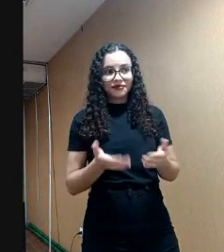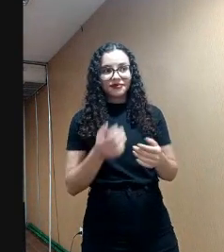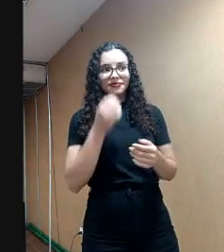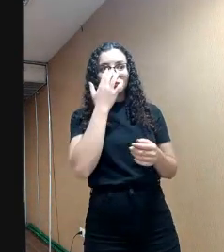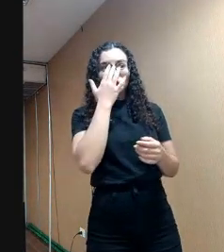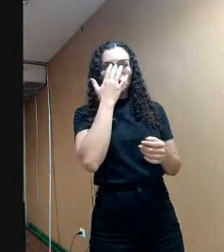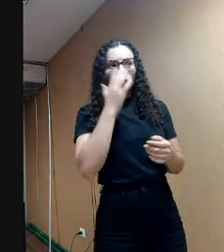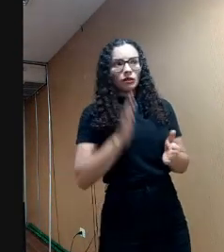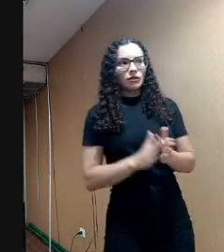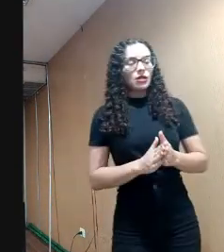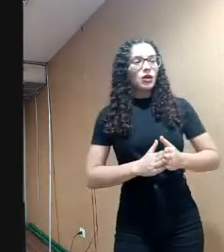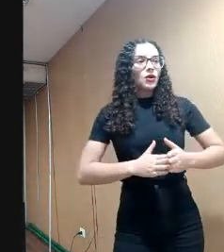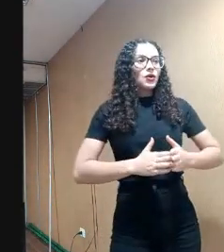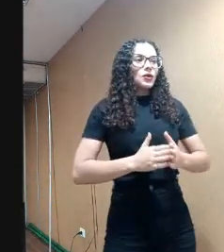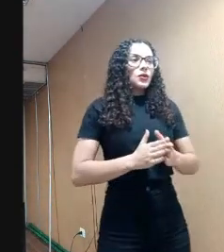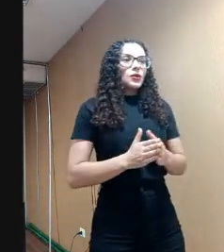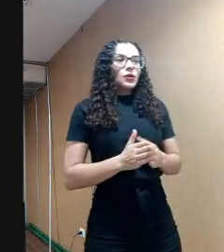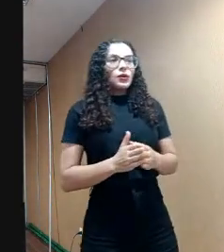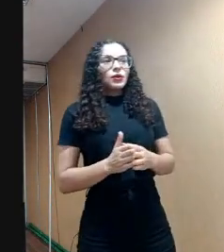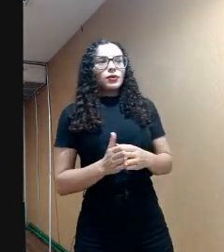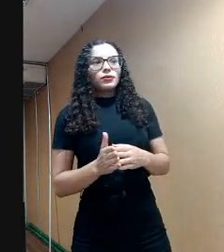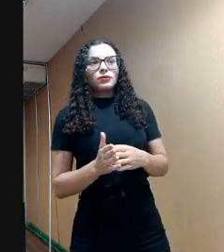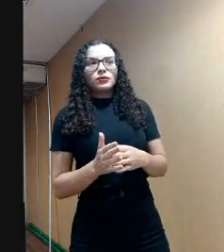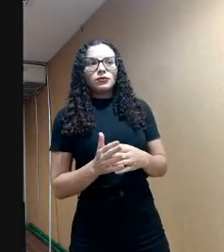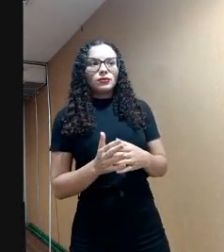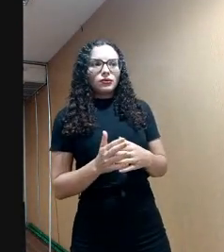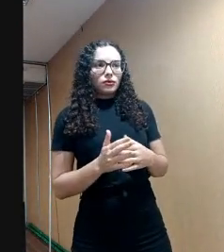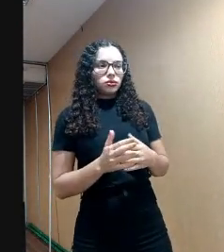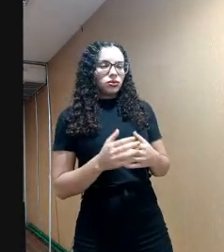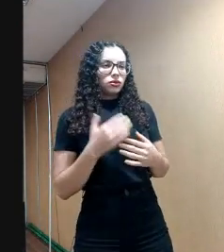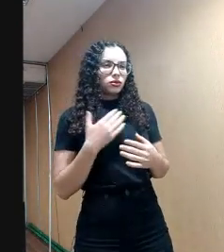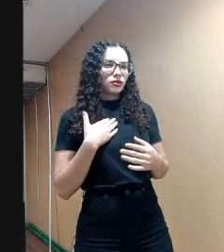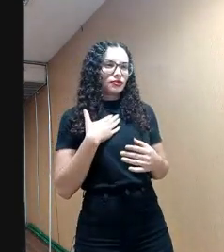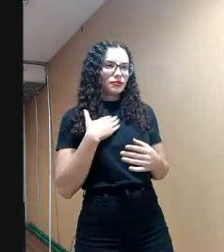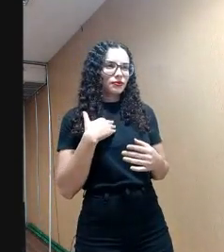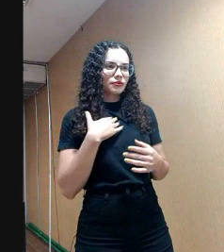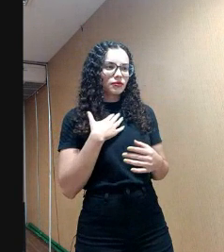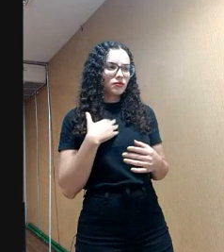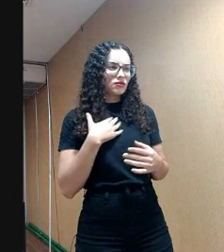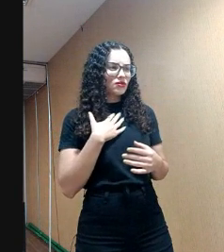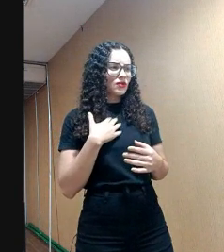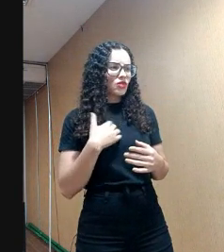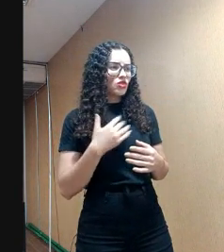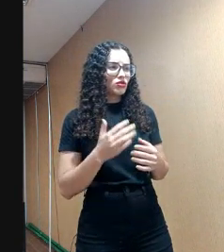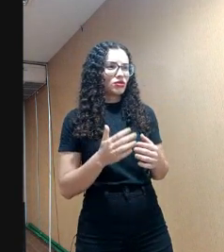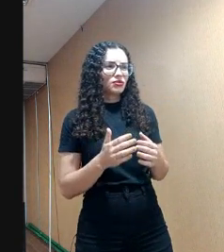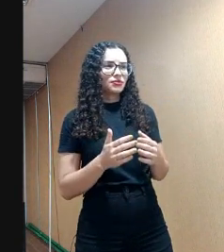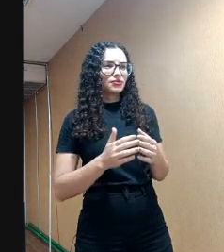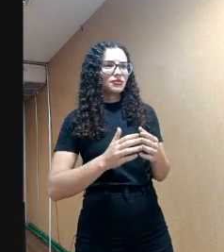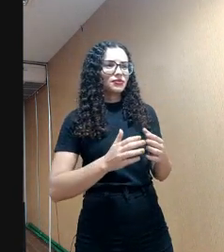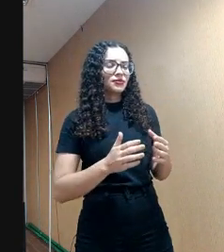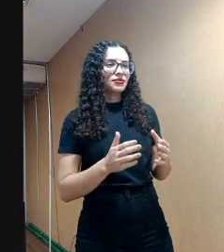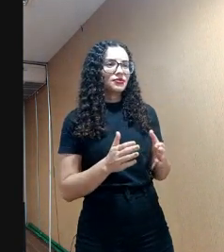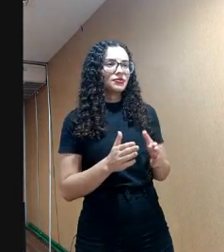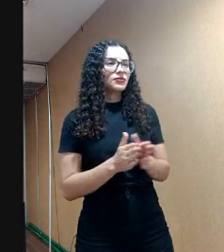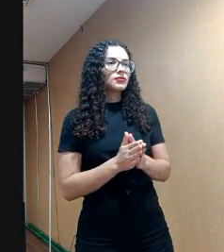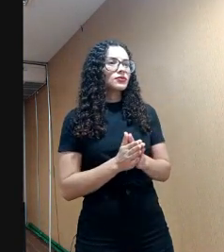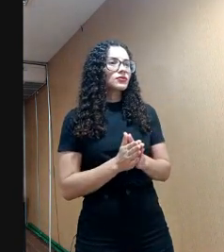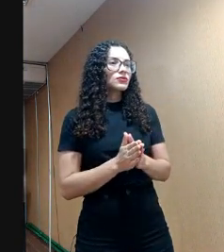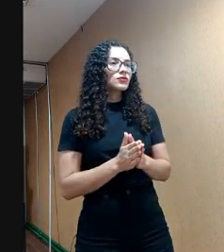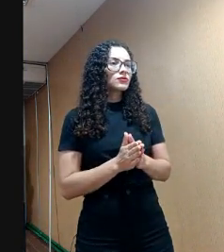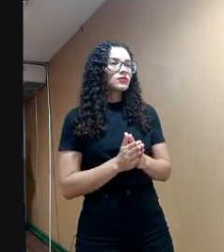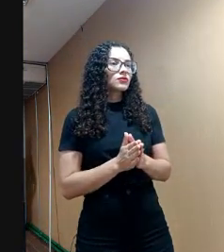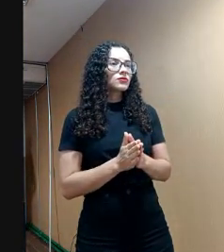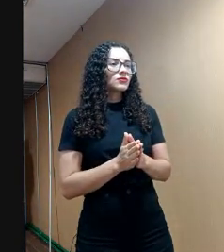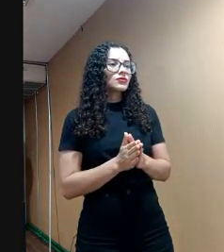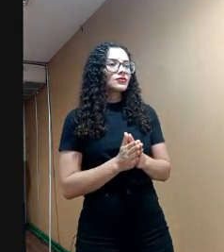dessa experiência científico-acadêmica que é tão importante, né? Vai muito além das ACCs, né? Isso leva